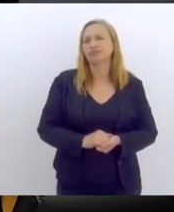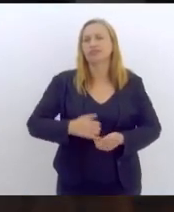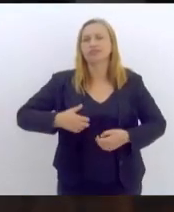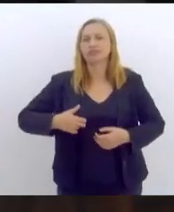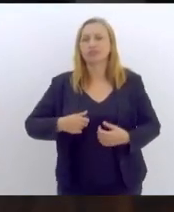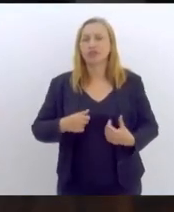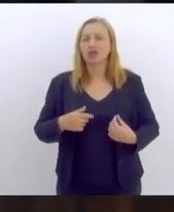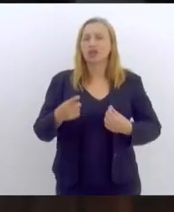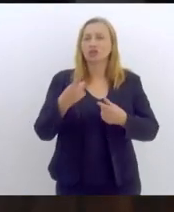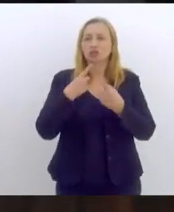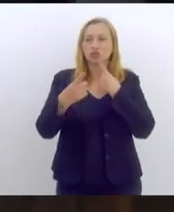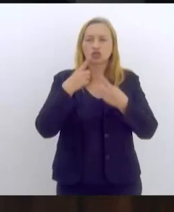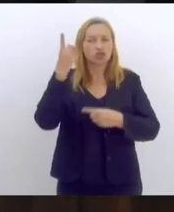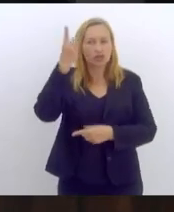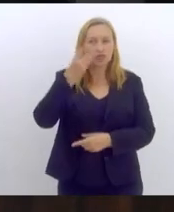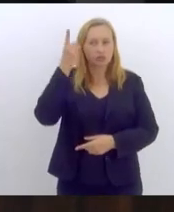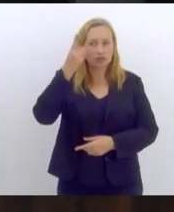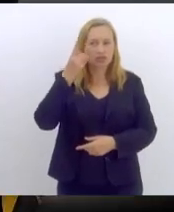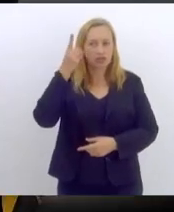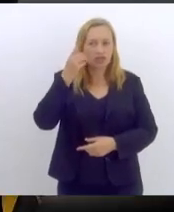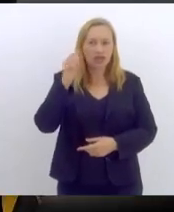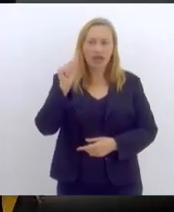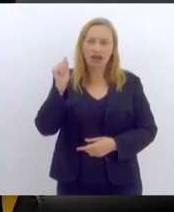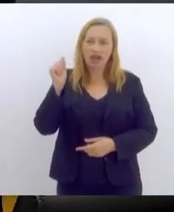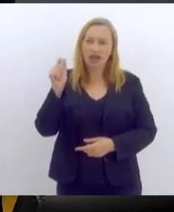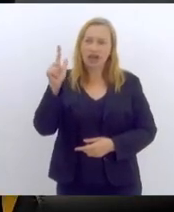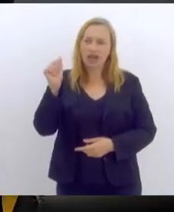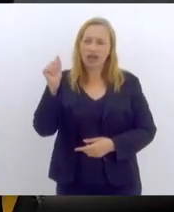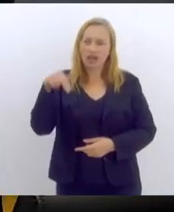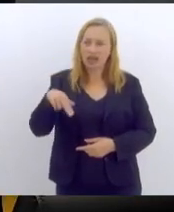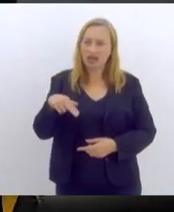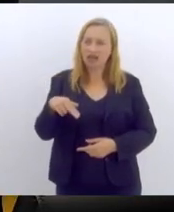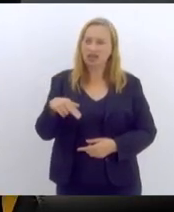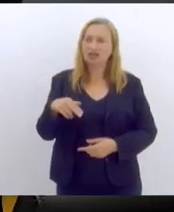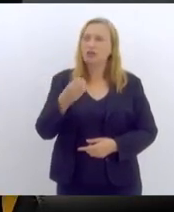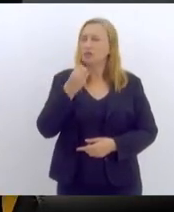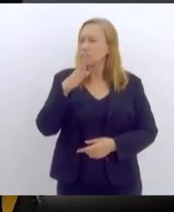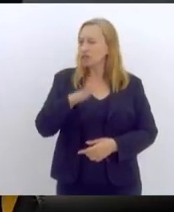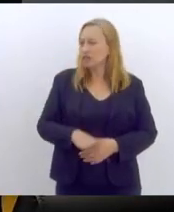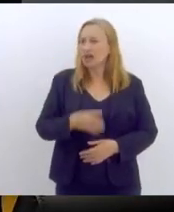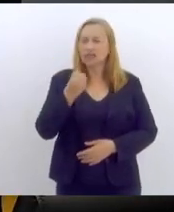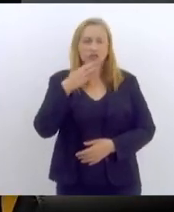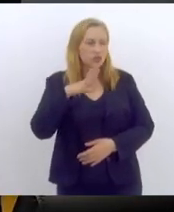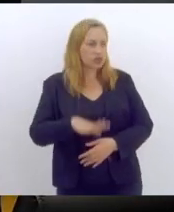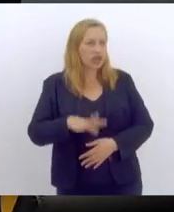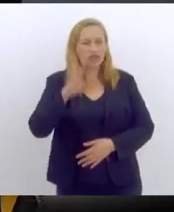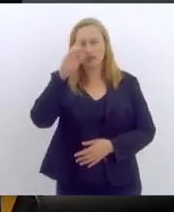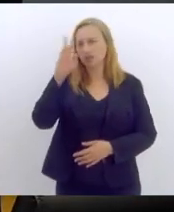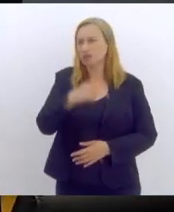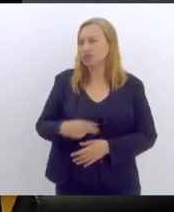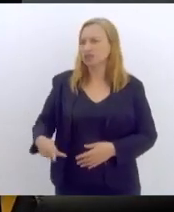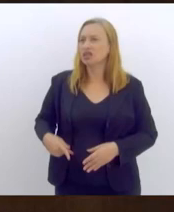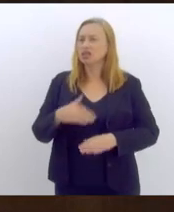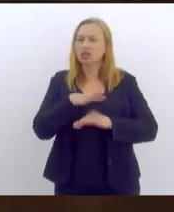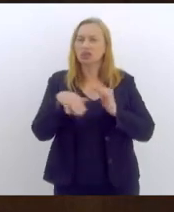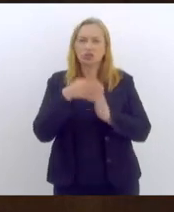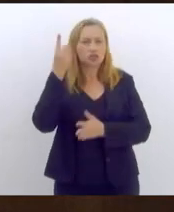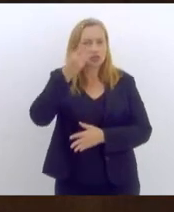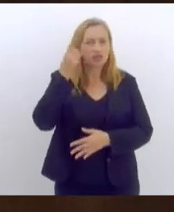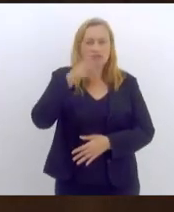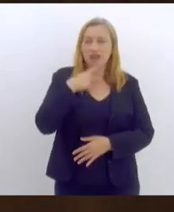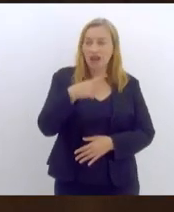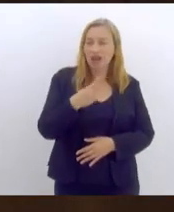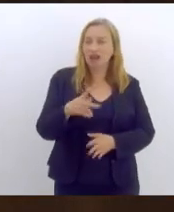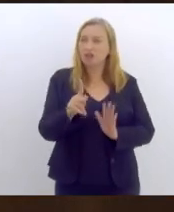Para discutir, deputado Alan Lopes. Senhor presidente, boa tarde a todos os nobres parlamentares. Queria só destacar aqui